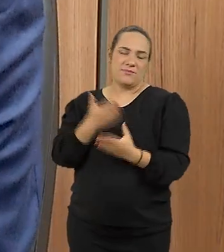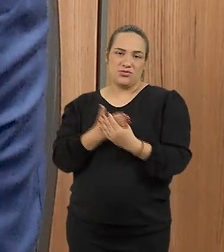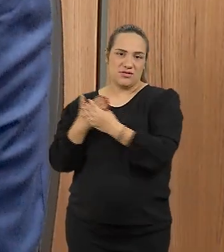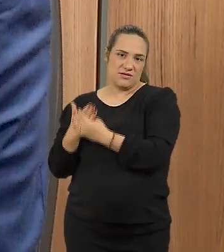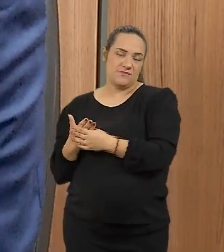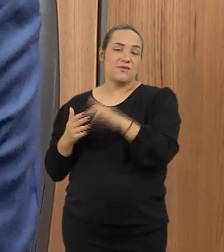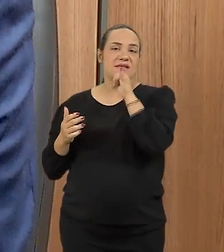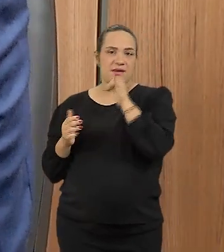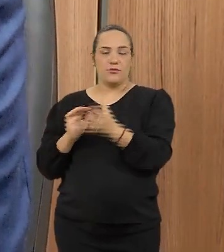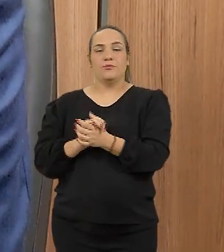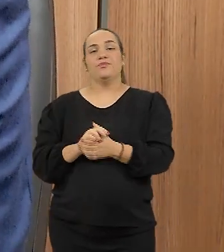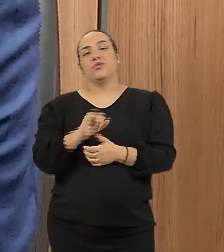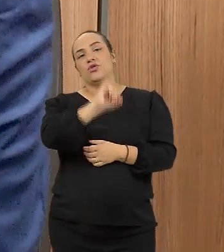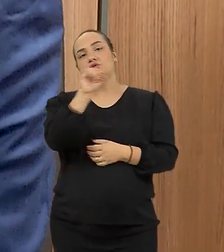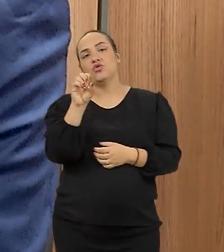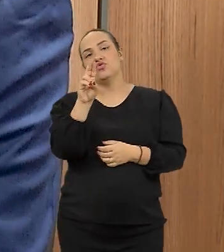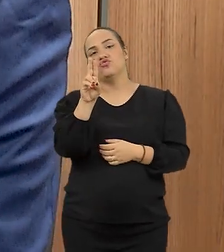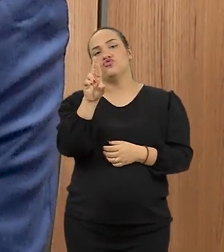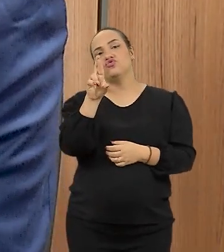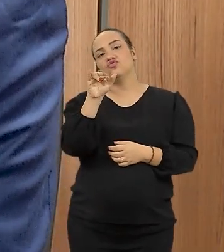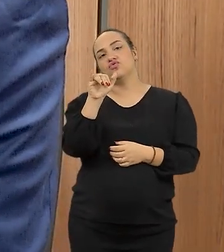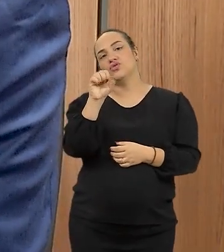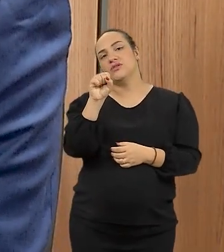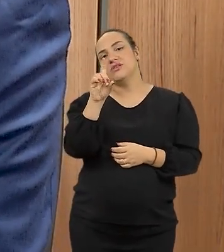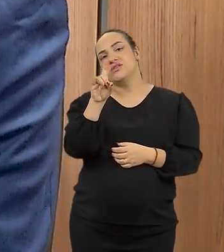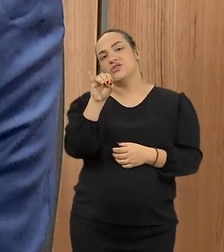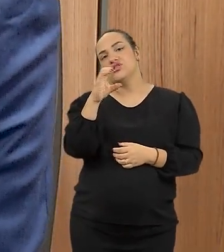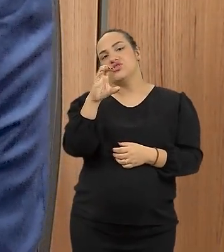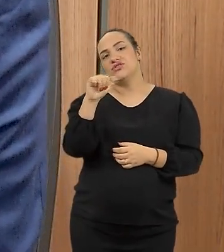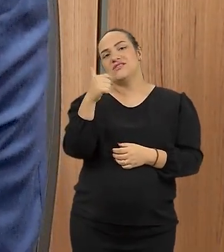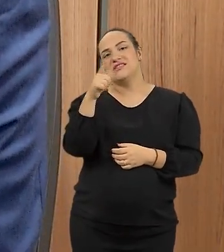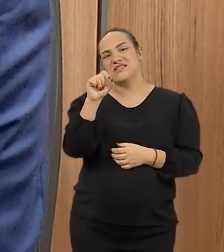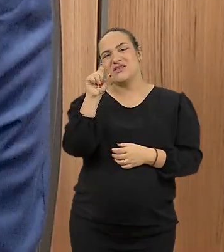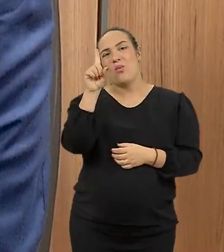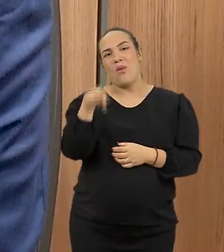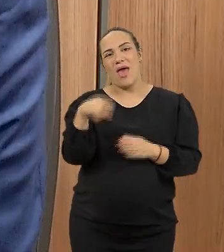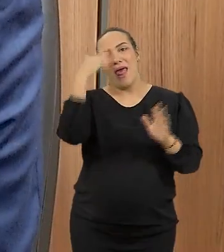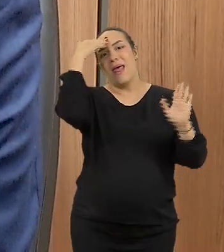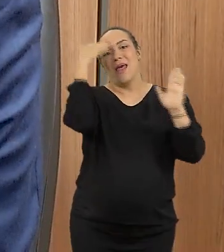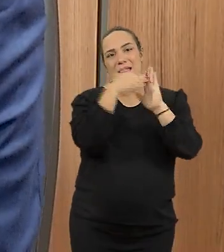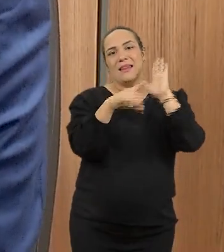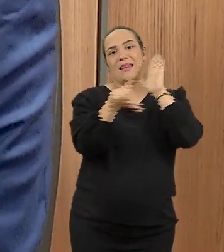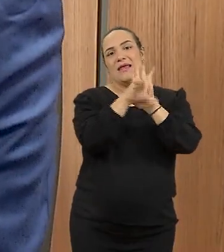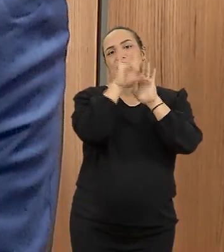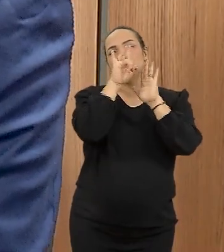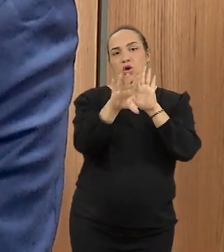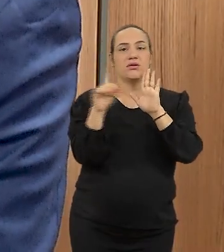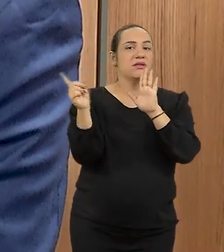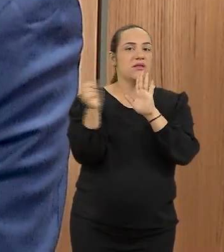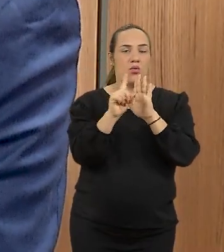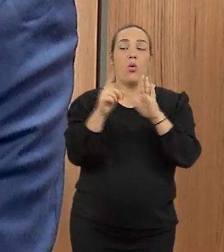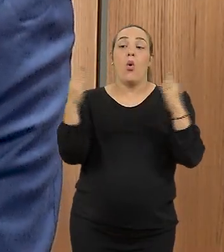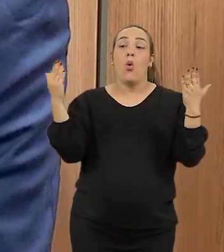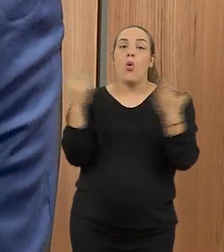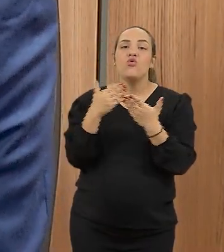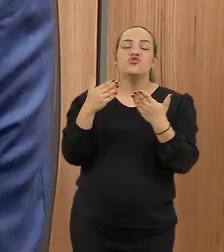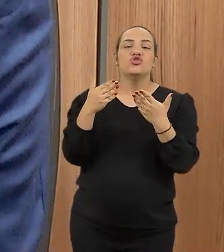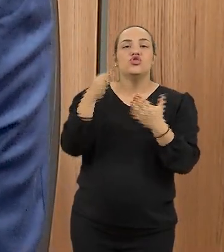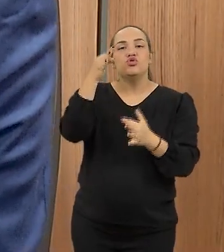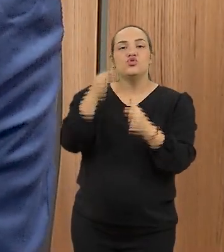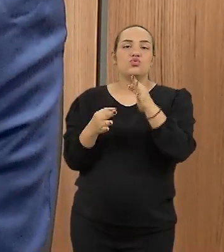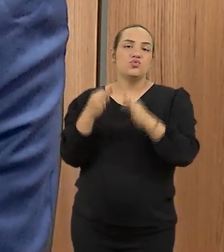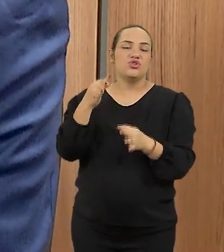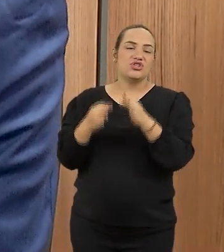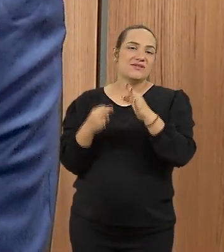jurisdição, a gente só considerava jurisdição o dizer, o direito, e hoje não mais. A força da jurisdição está na sua